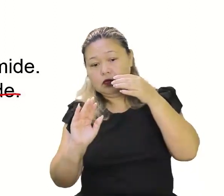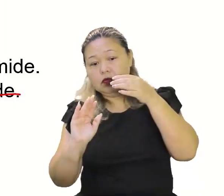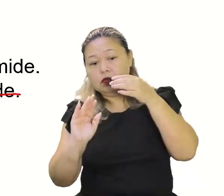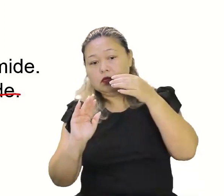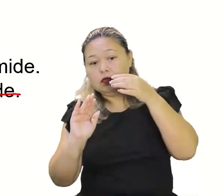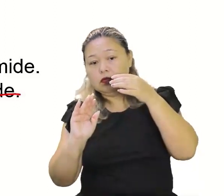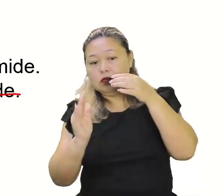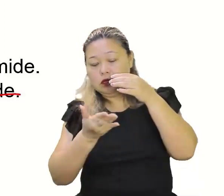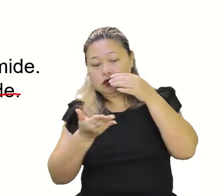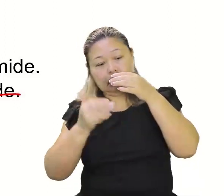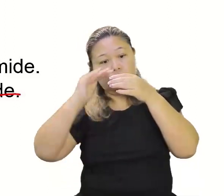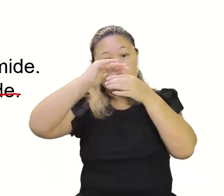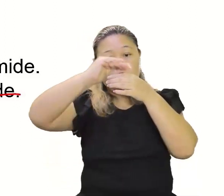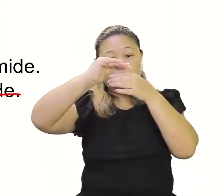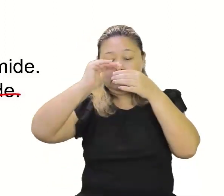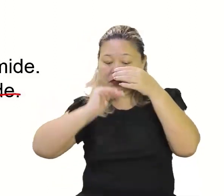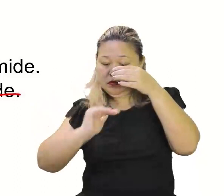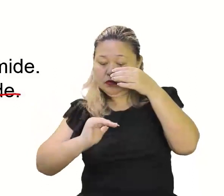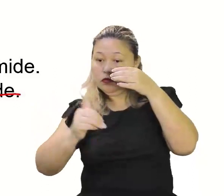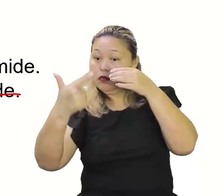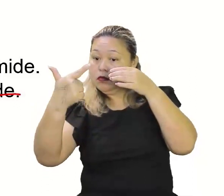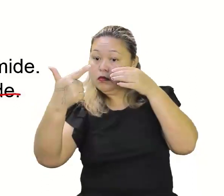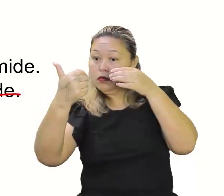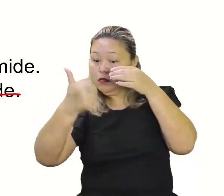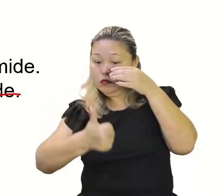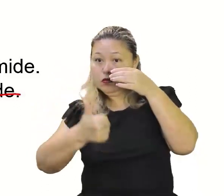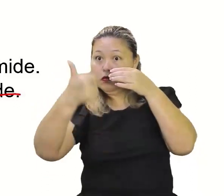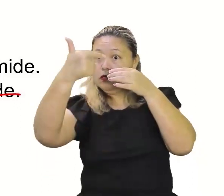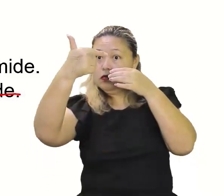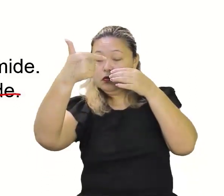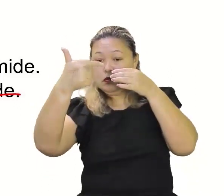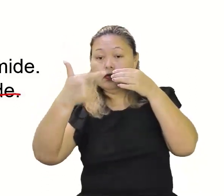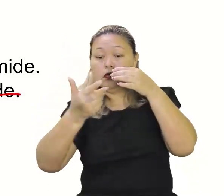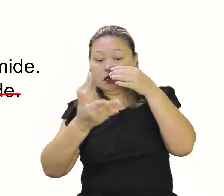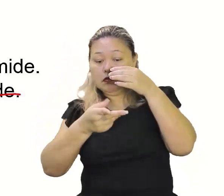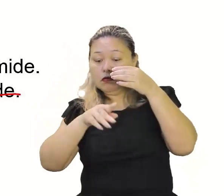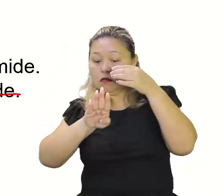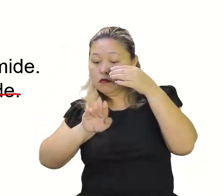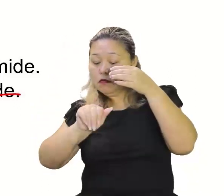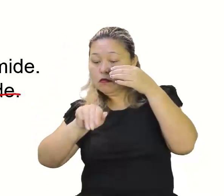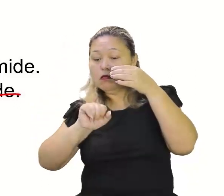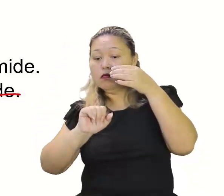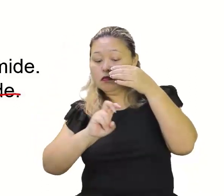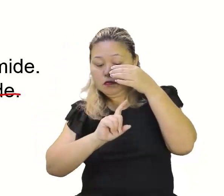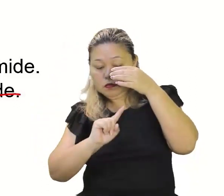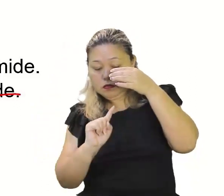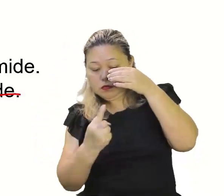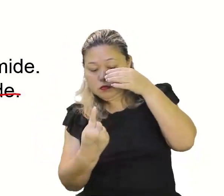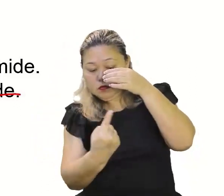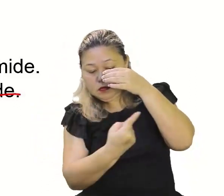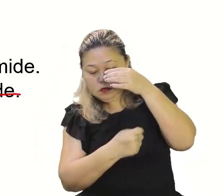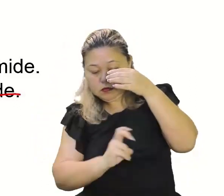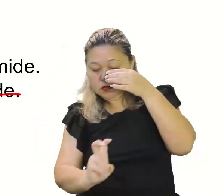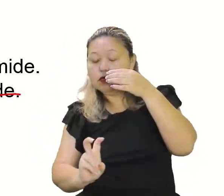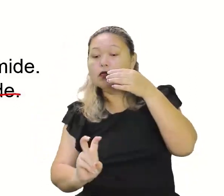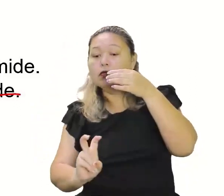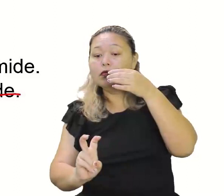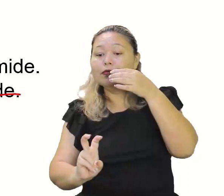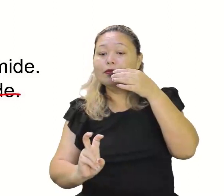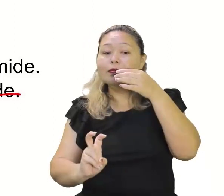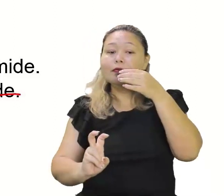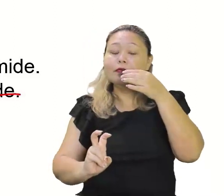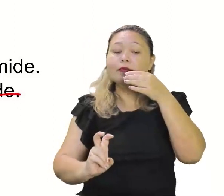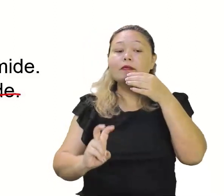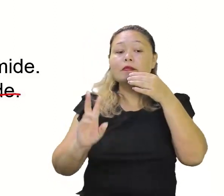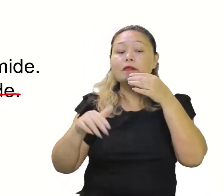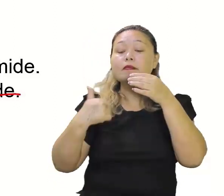duas bases, ó. Uma base, duas bases. E são bases pentagonais porque tem 5 lados a figura. Beleza. Aí